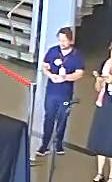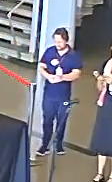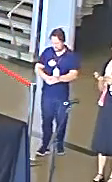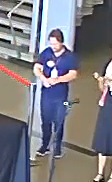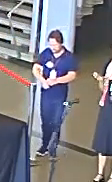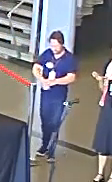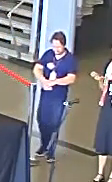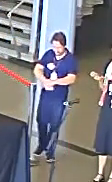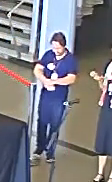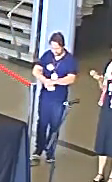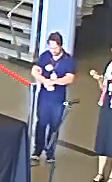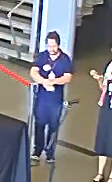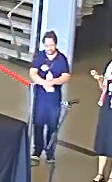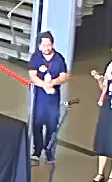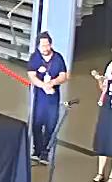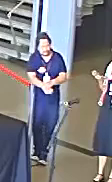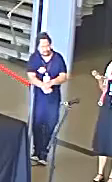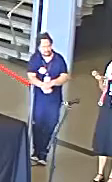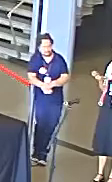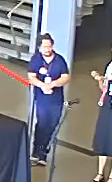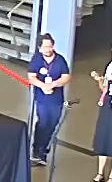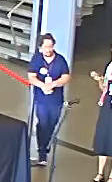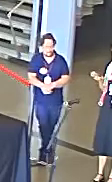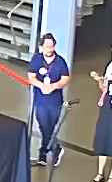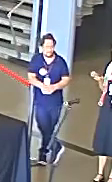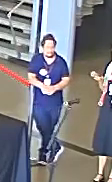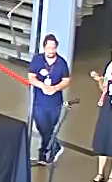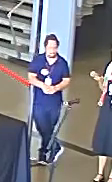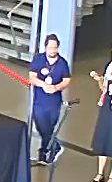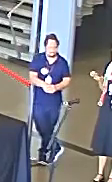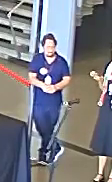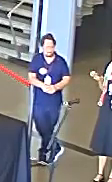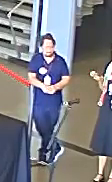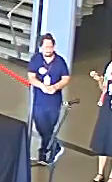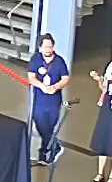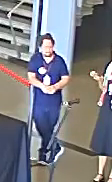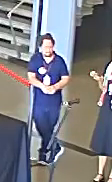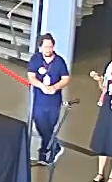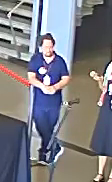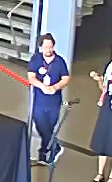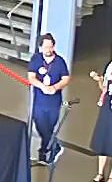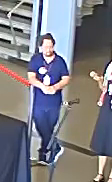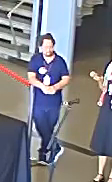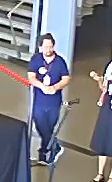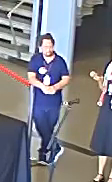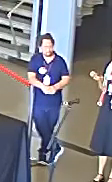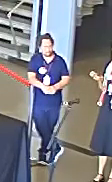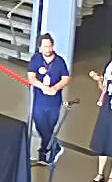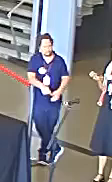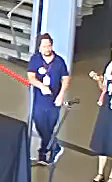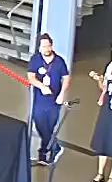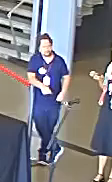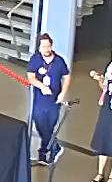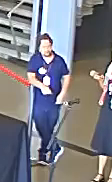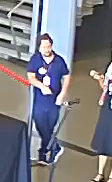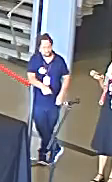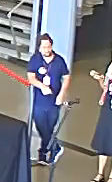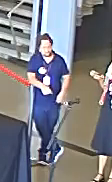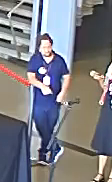tanto os órgãos fiscalizadores ele estariam com uma multa imensa se fizesse uma ação